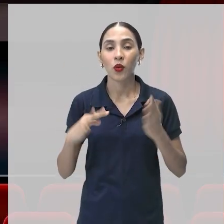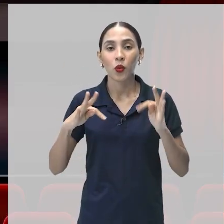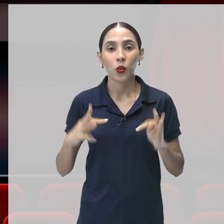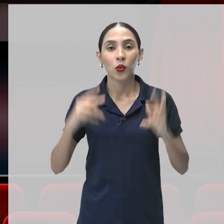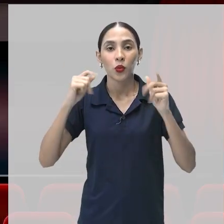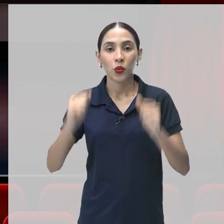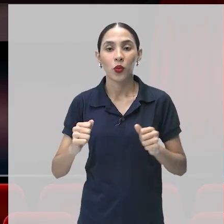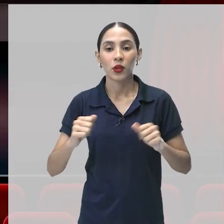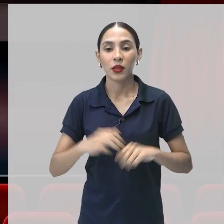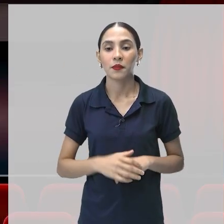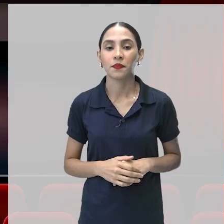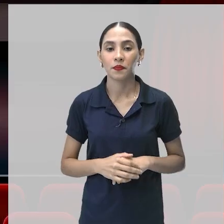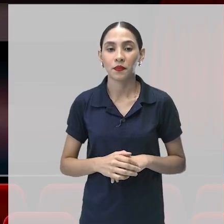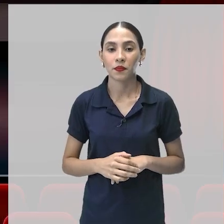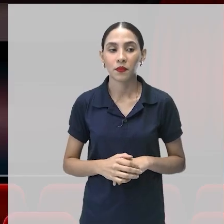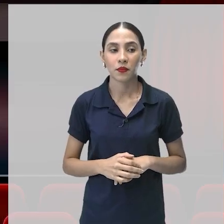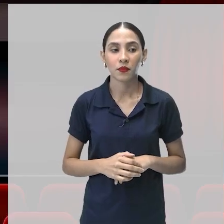toda